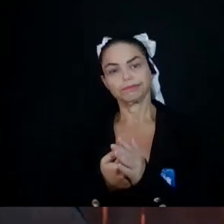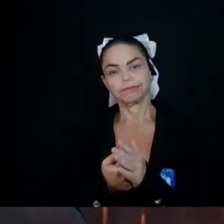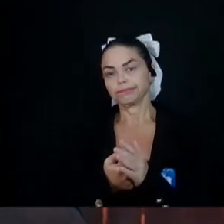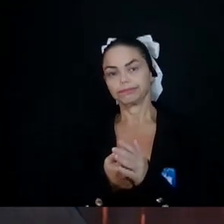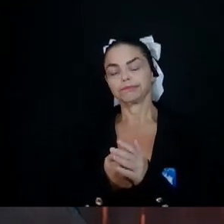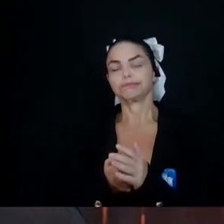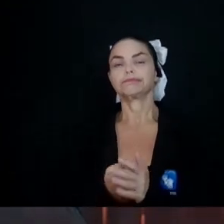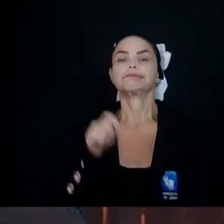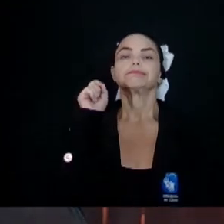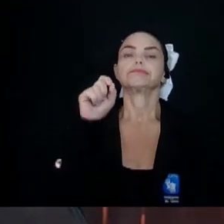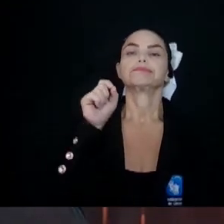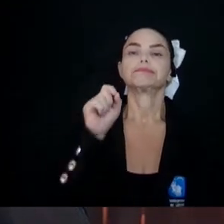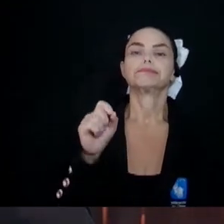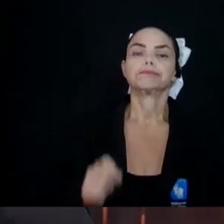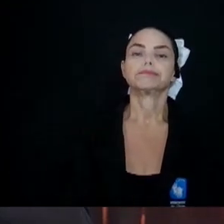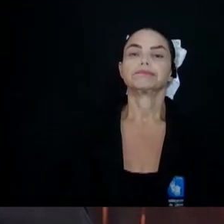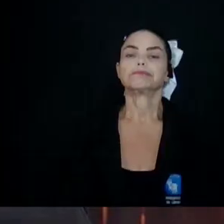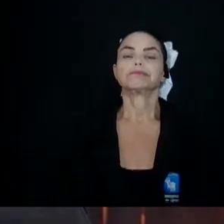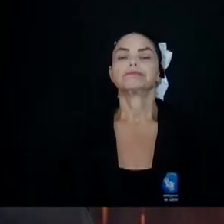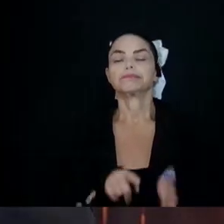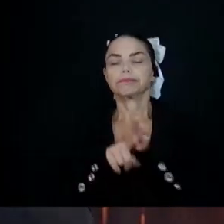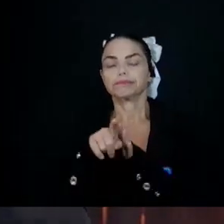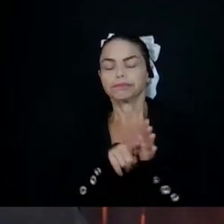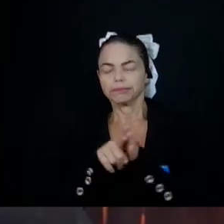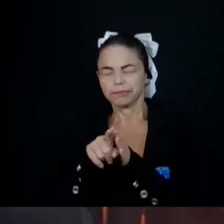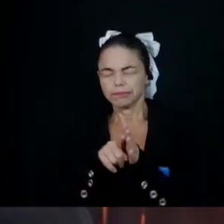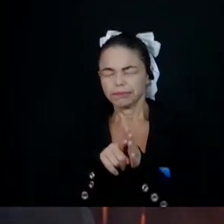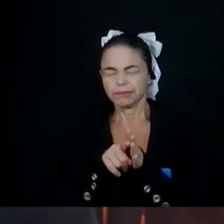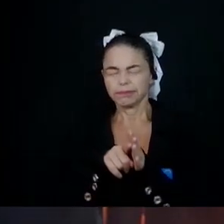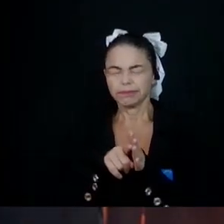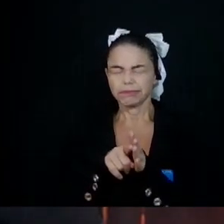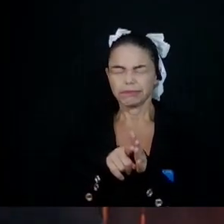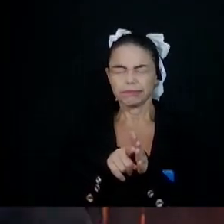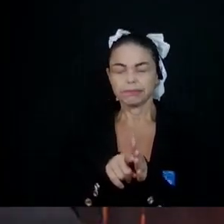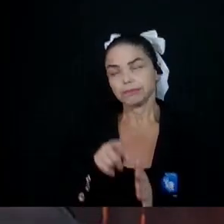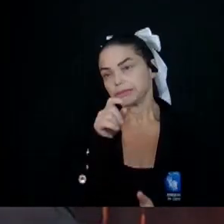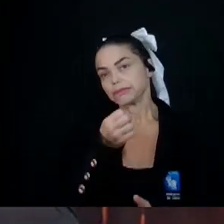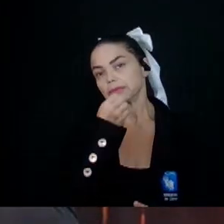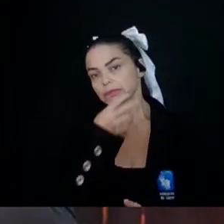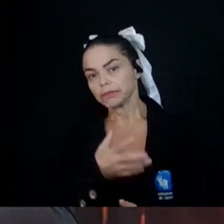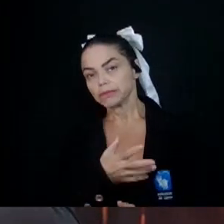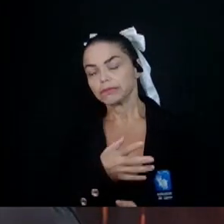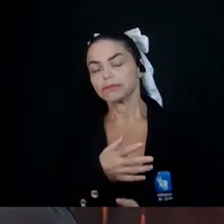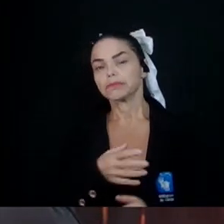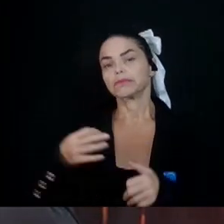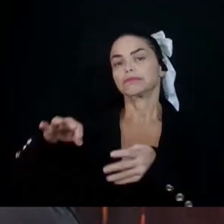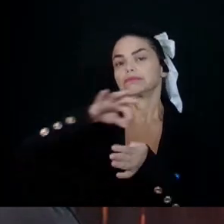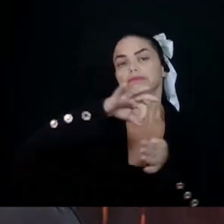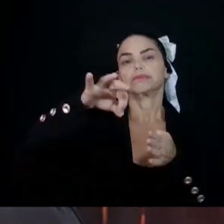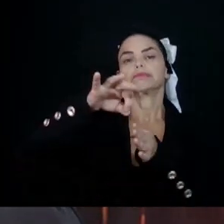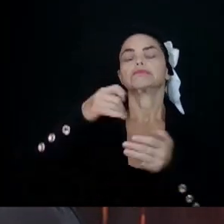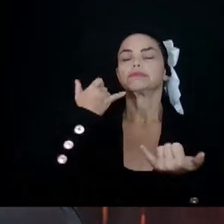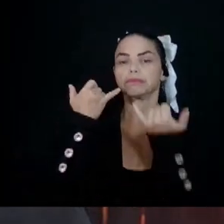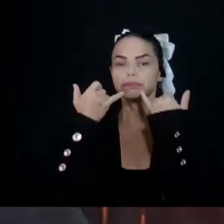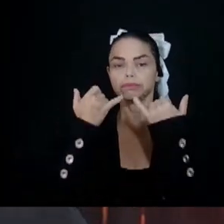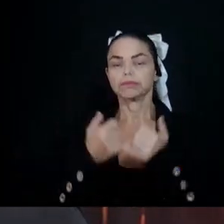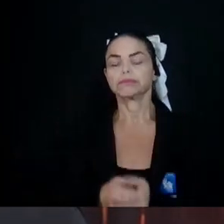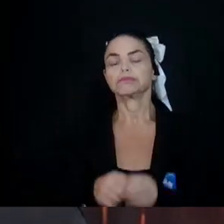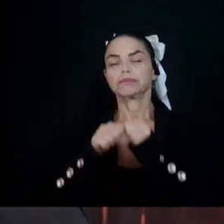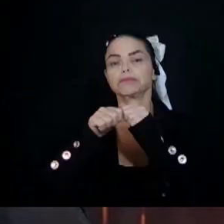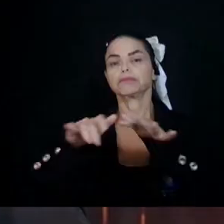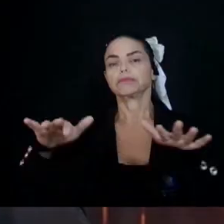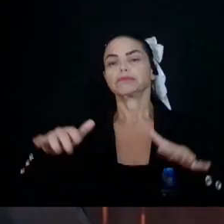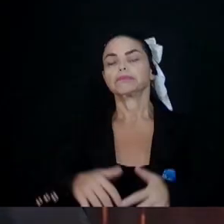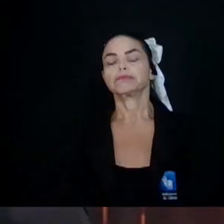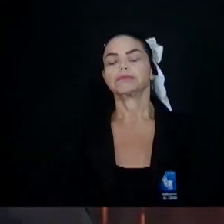é verificado a eficácia e a rastreabilidade daquelas informações que estão sendo passadas. Volto a dizer,